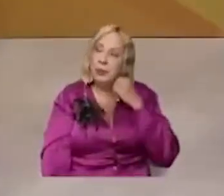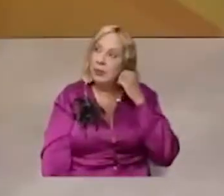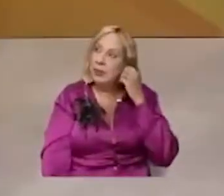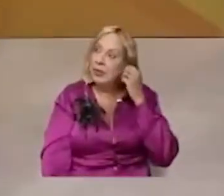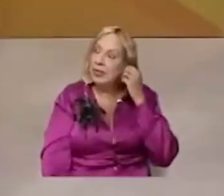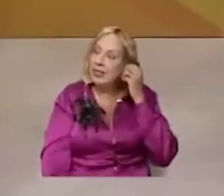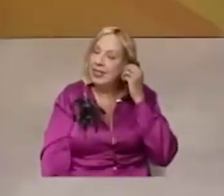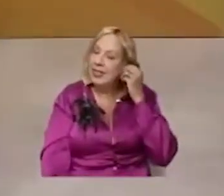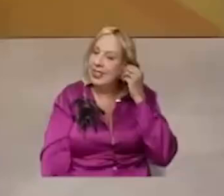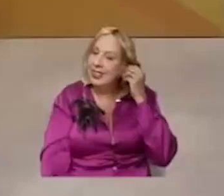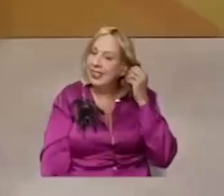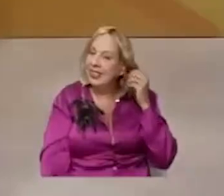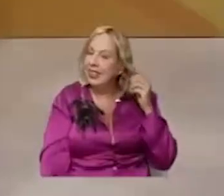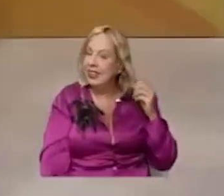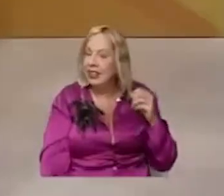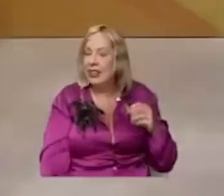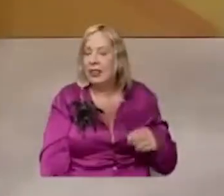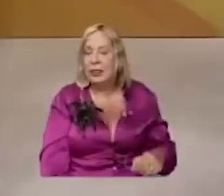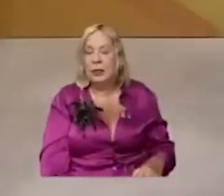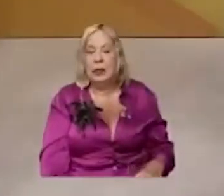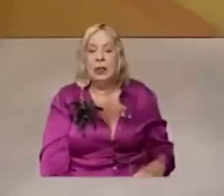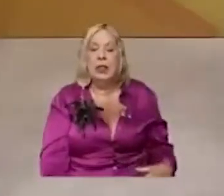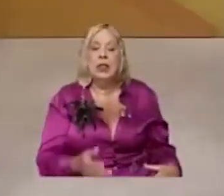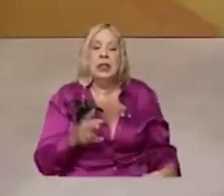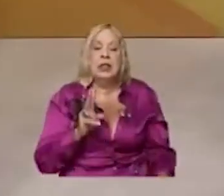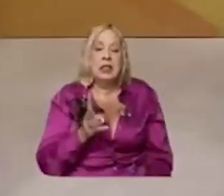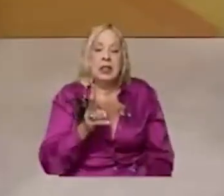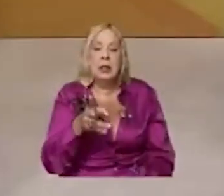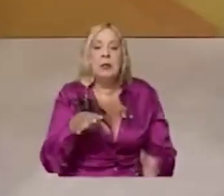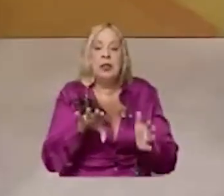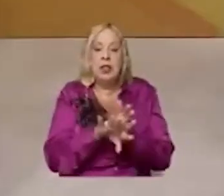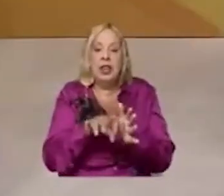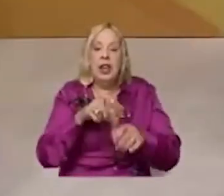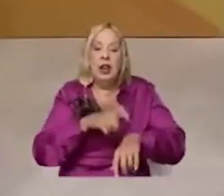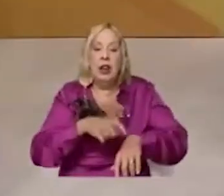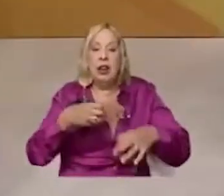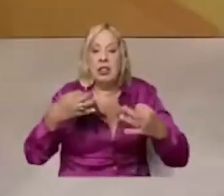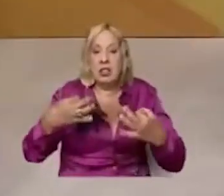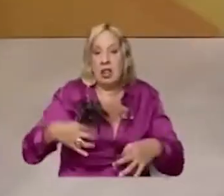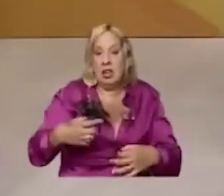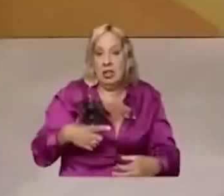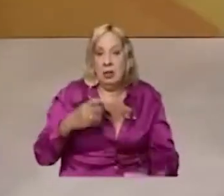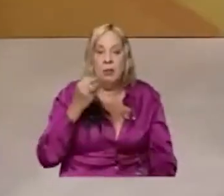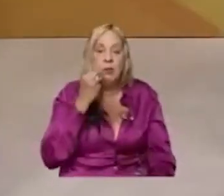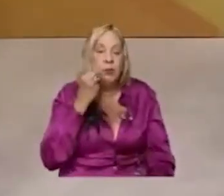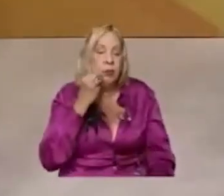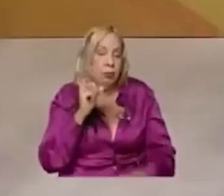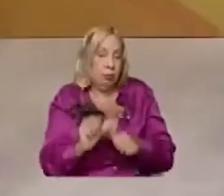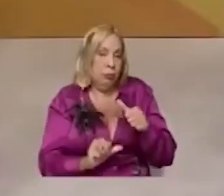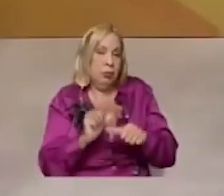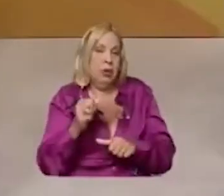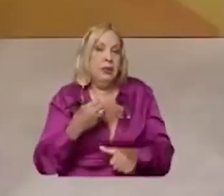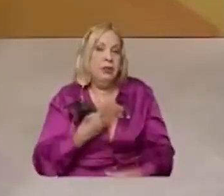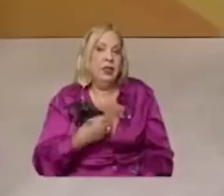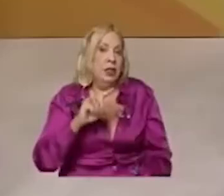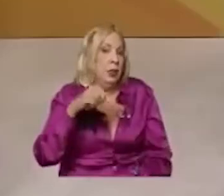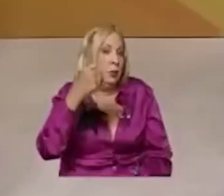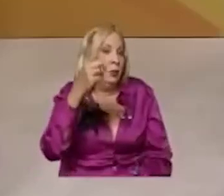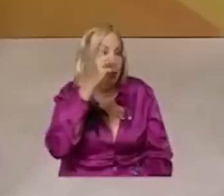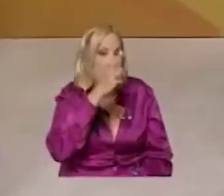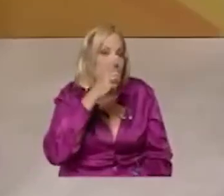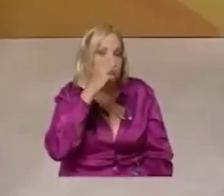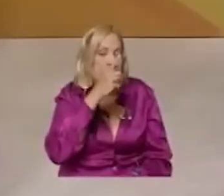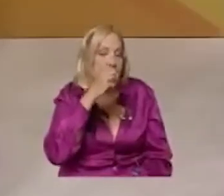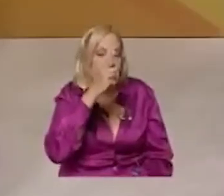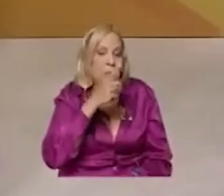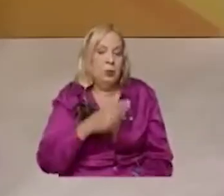trazer alegria, gente. E a gente vê, né? Sempre chega na hora certa, então garanta a sua oportunidade de mudar de vida. Quem sabe é domingo que vem. QR